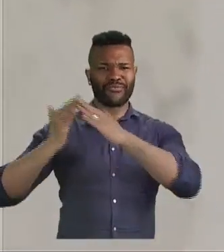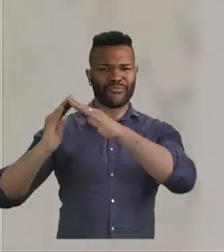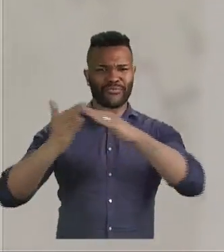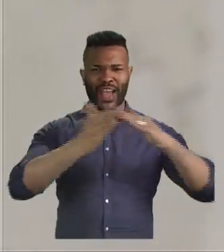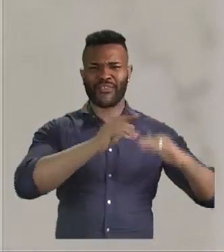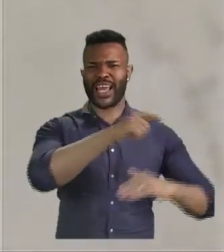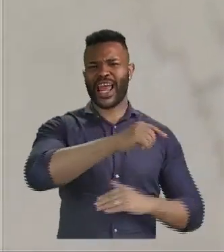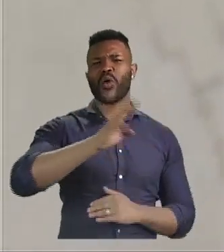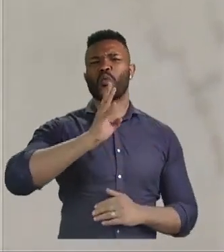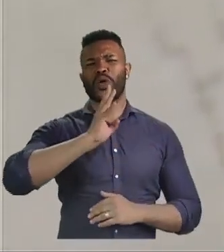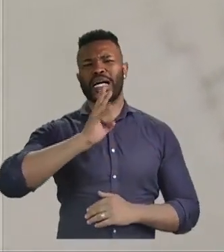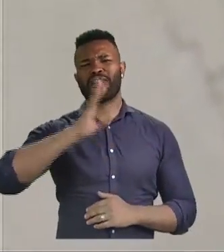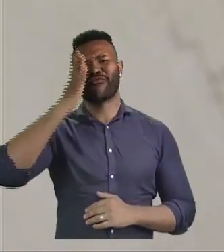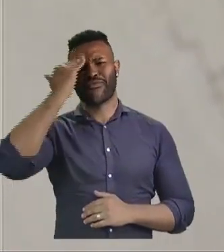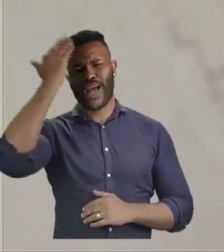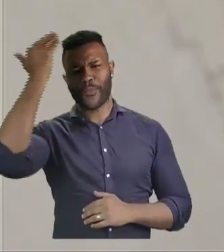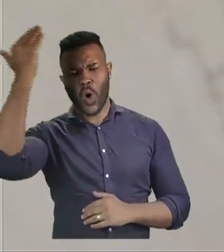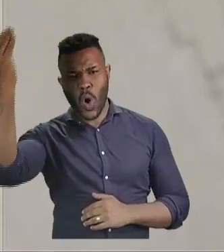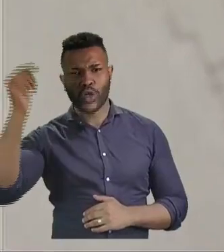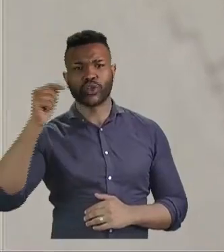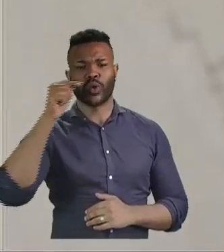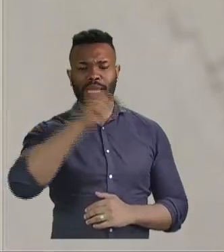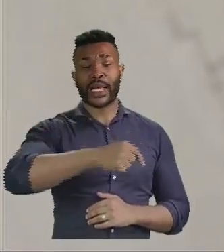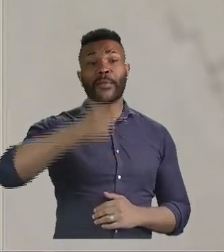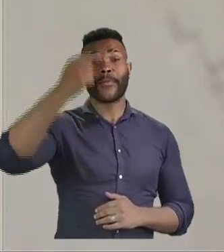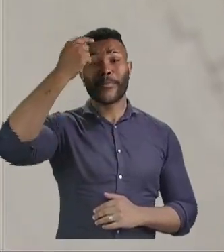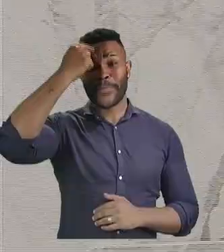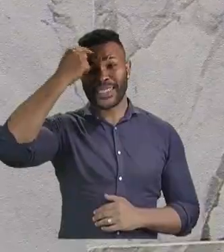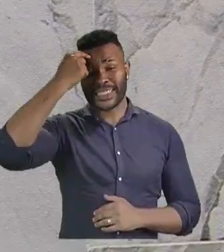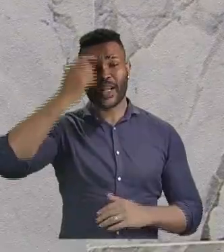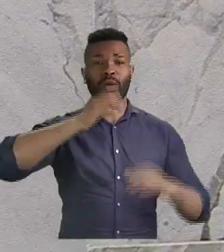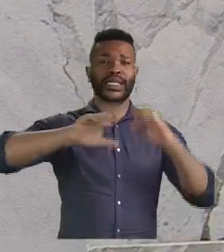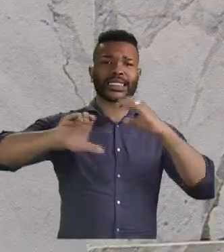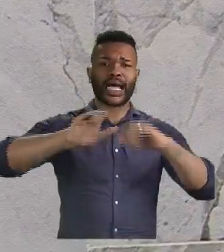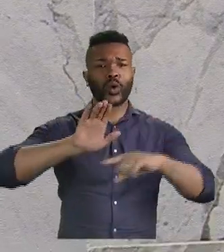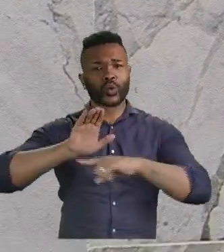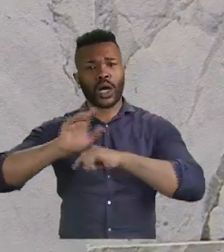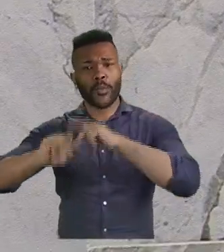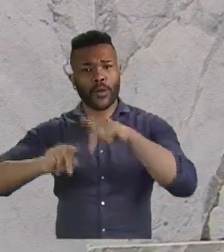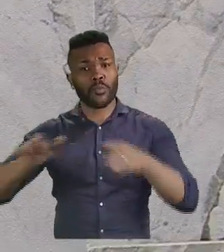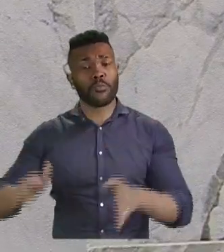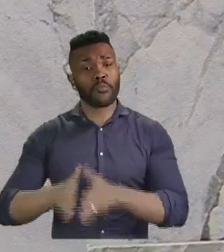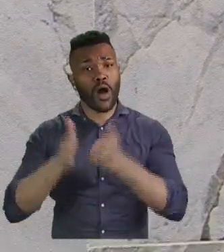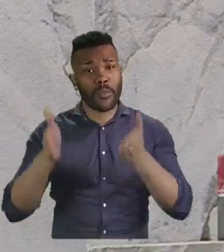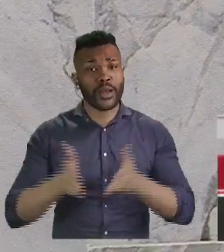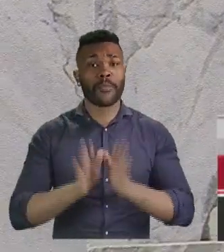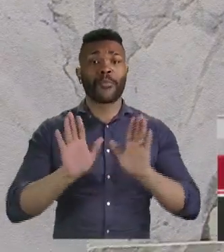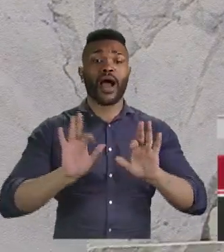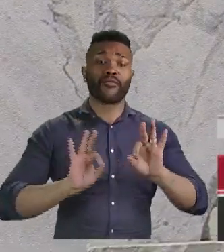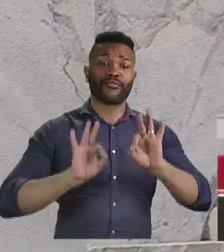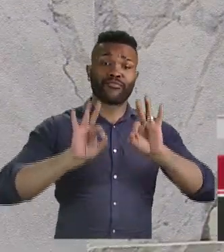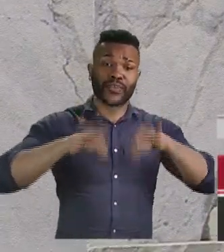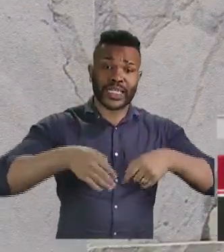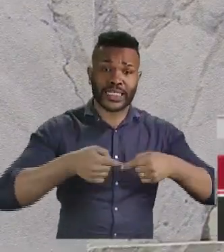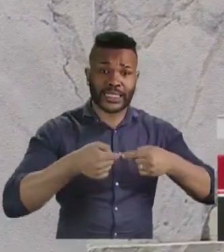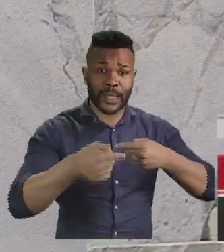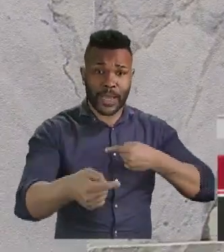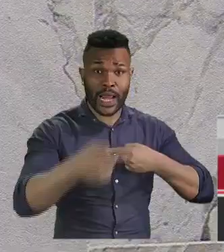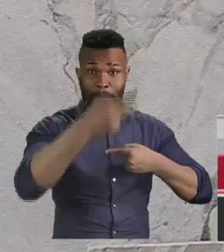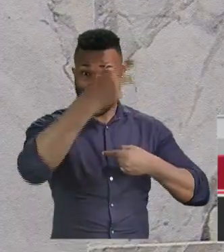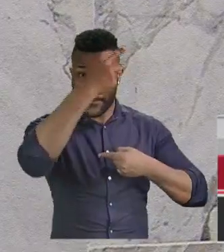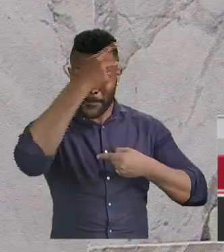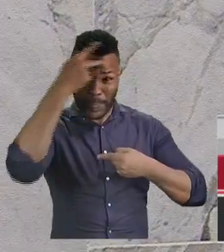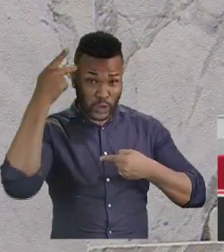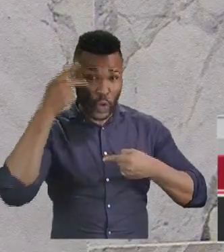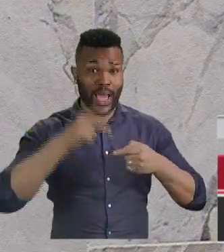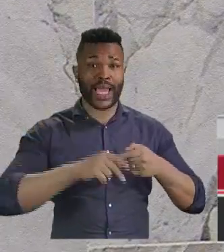comunidades, fazia shows pensando nessa população, e no último final de semana ele foi sequestrado por